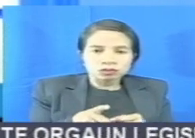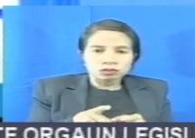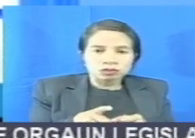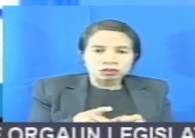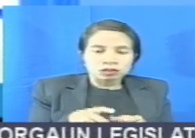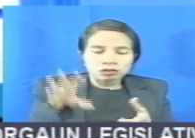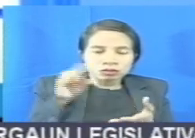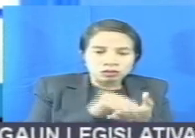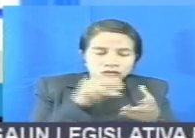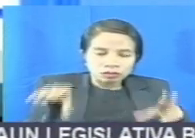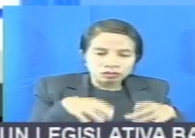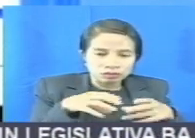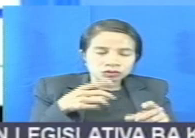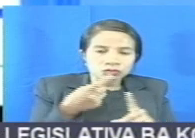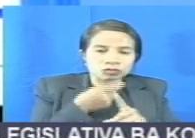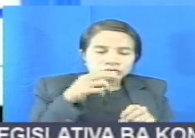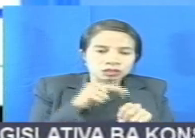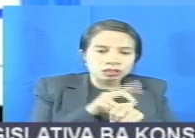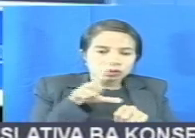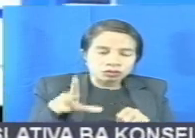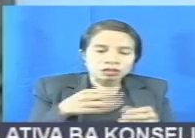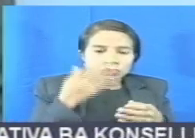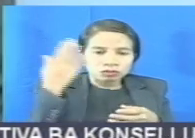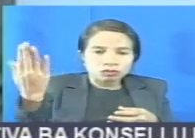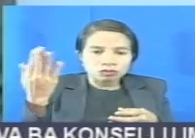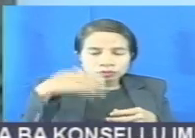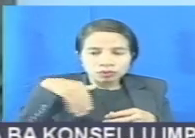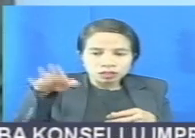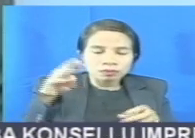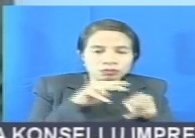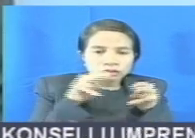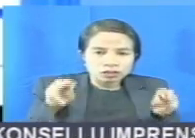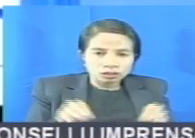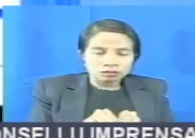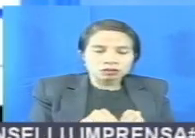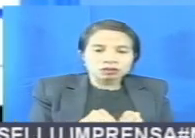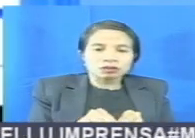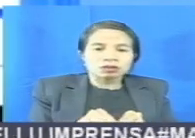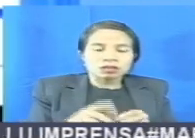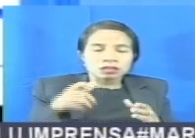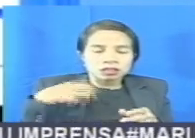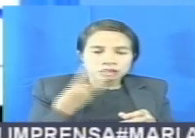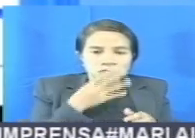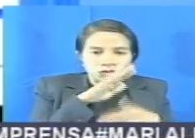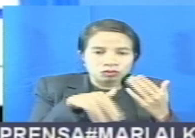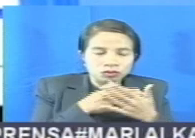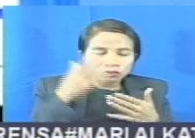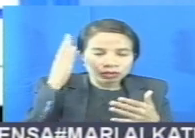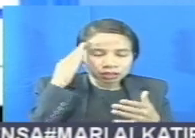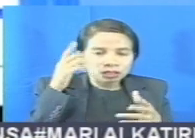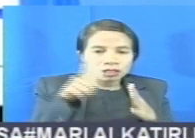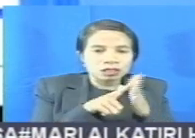instala o sistema de proteção civil nacional to base. E tudo a técnica é que a lei de segurança nacional